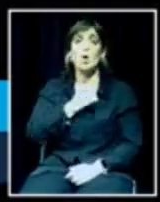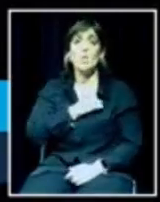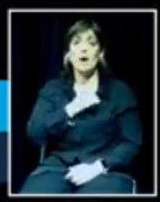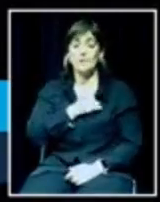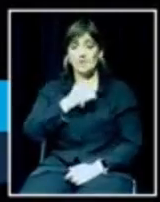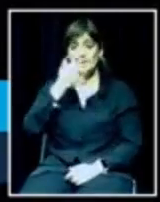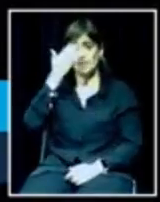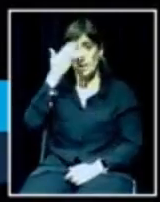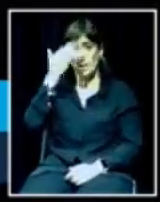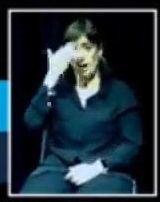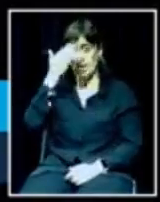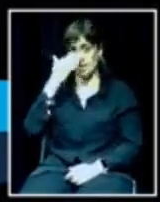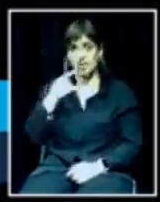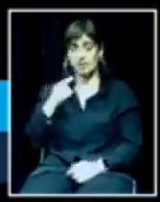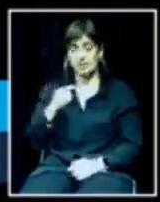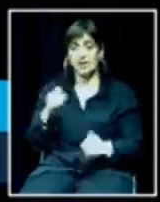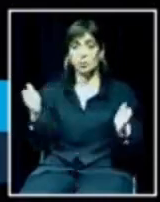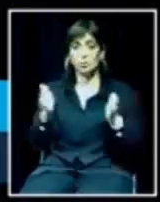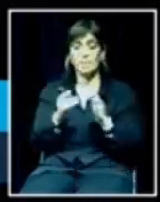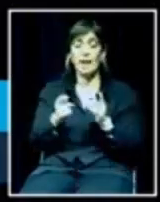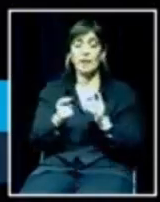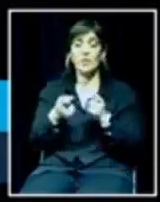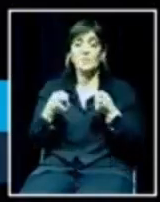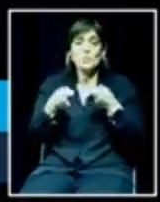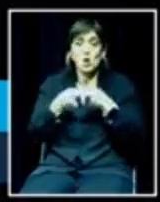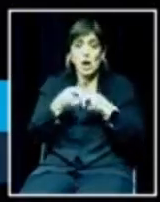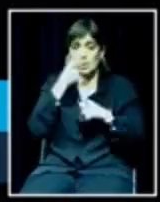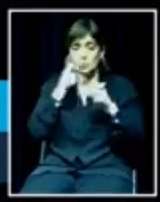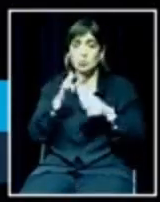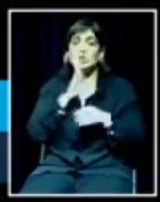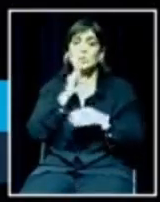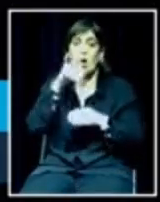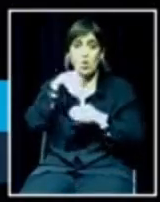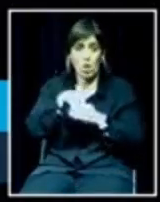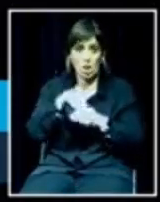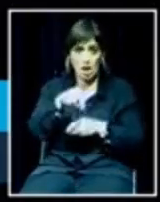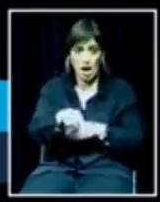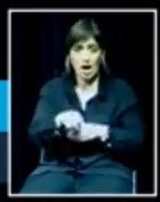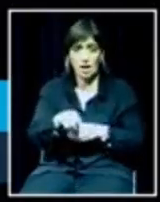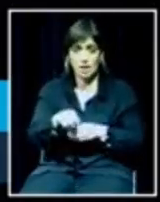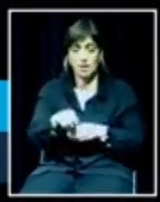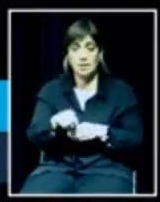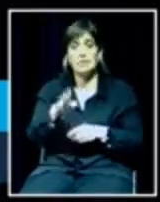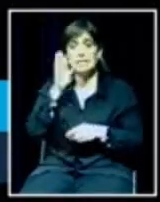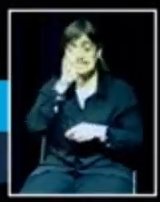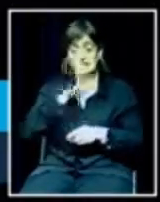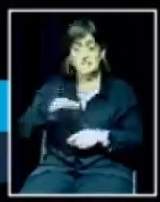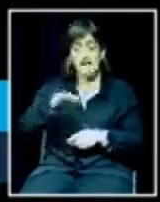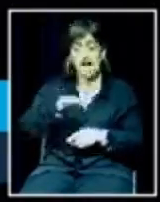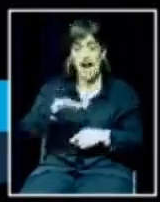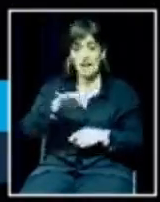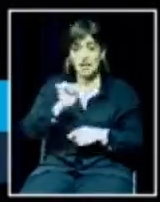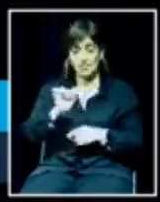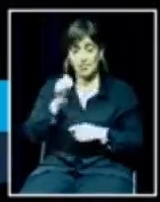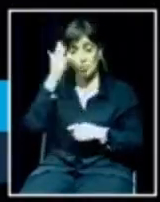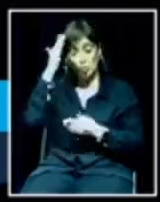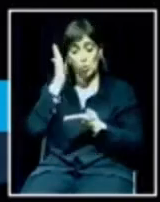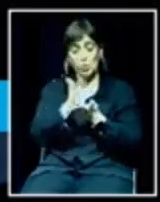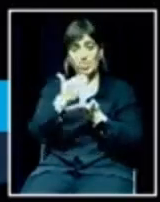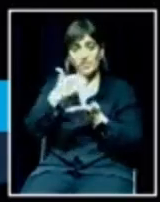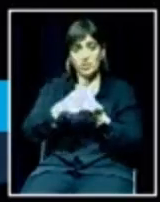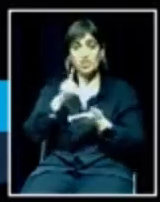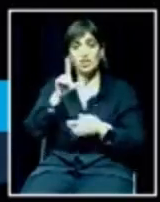considera-se de dimensão adequada aos seus residentes e se a área o número de divisões